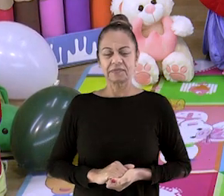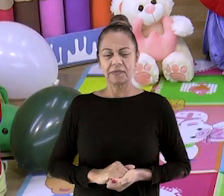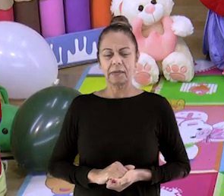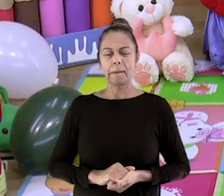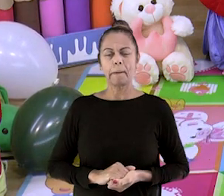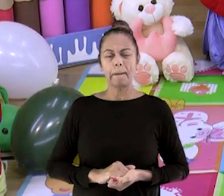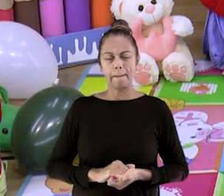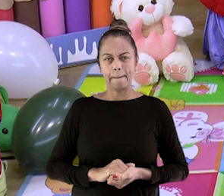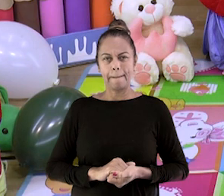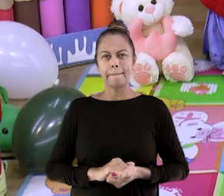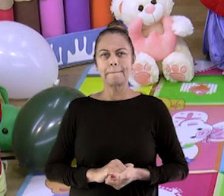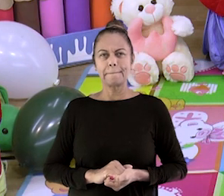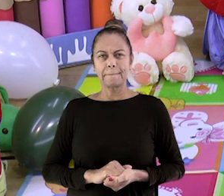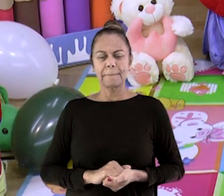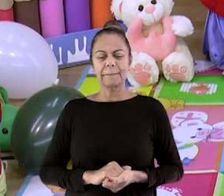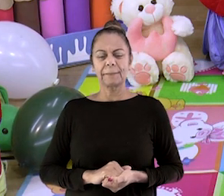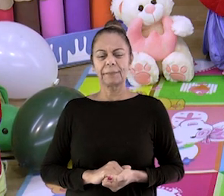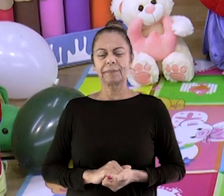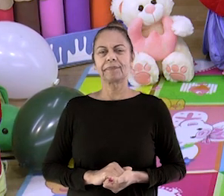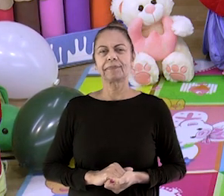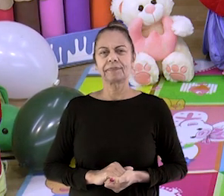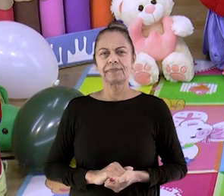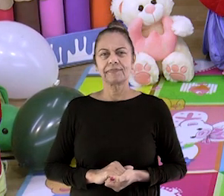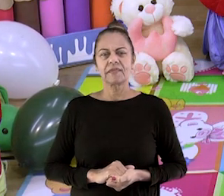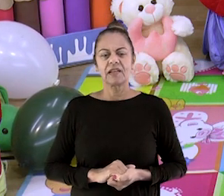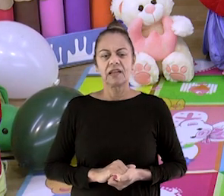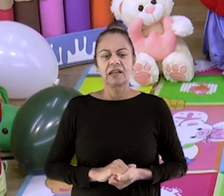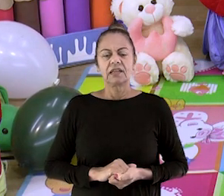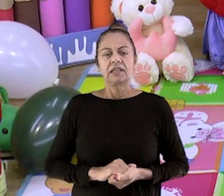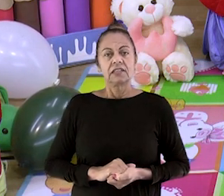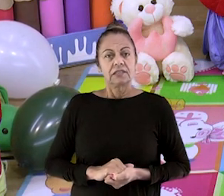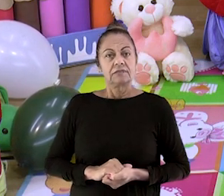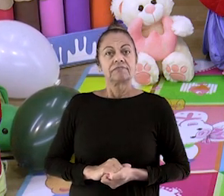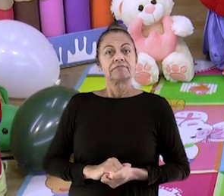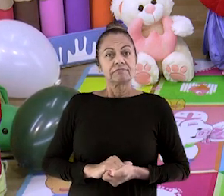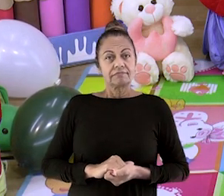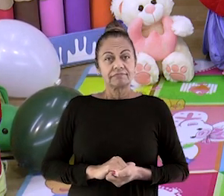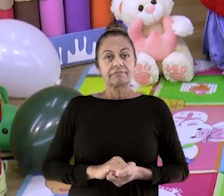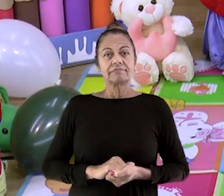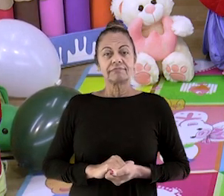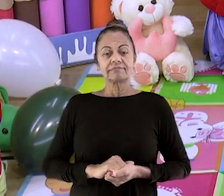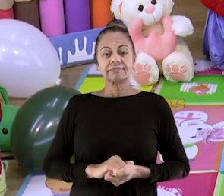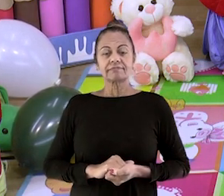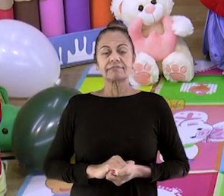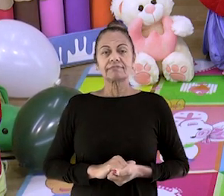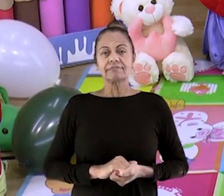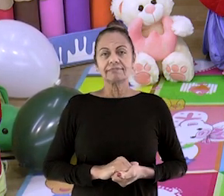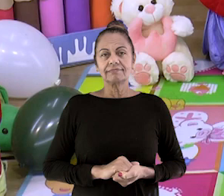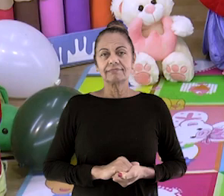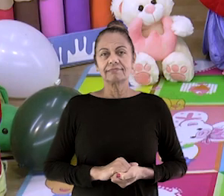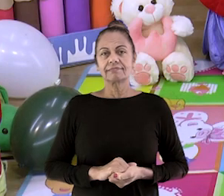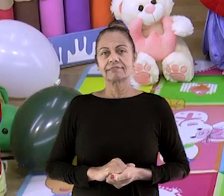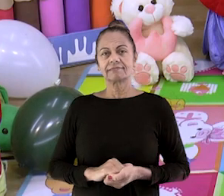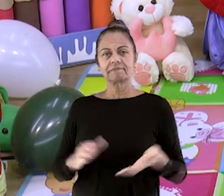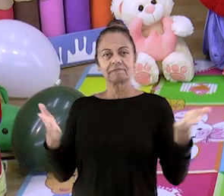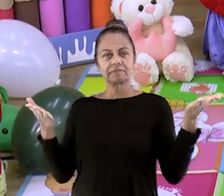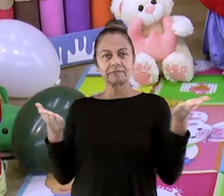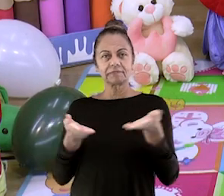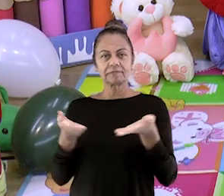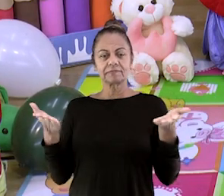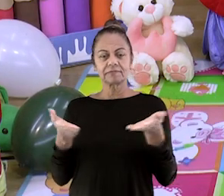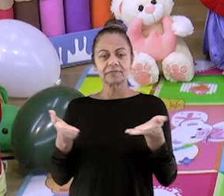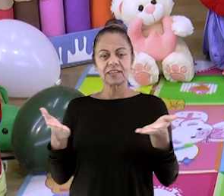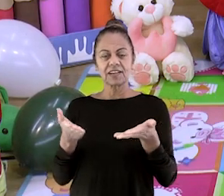o QR Code que está aparecendo na tela e registrar a presença agora